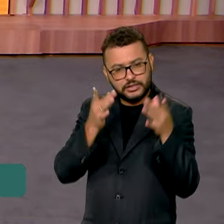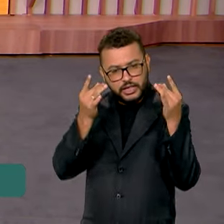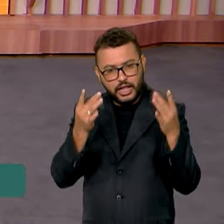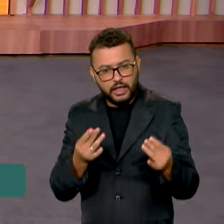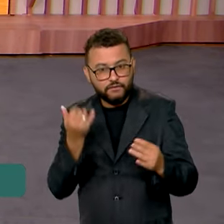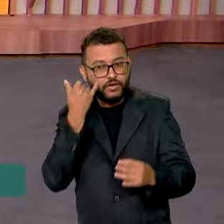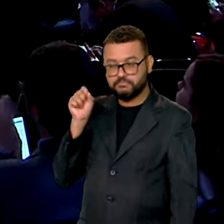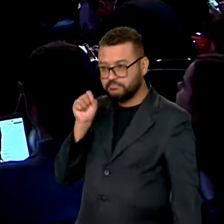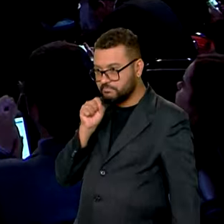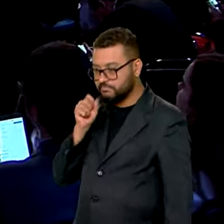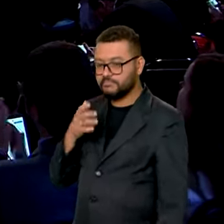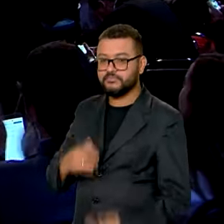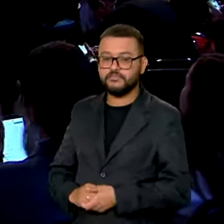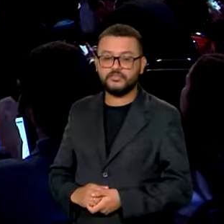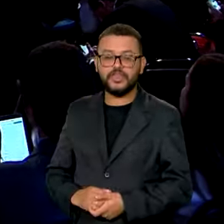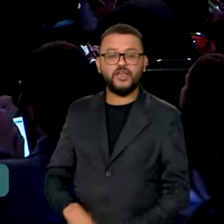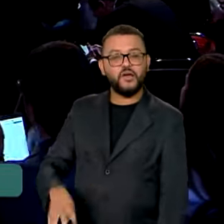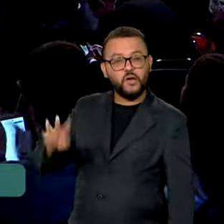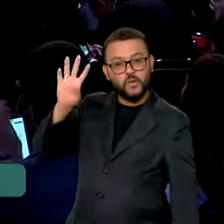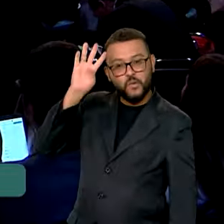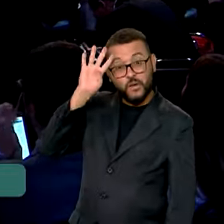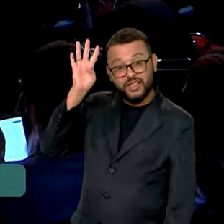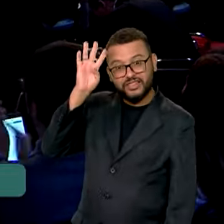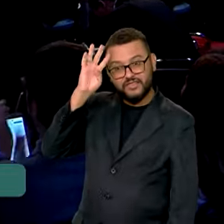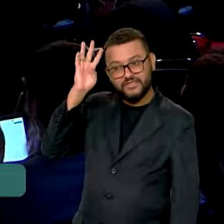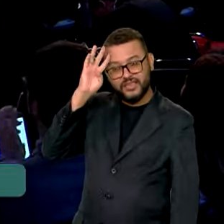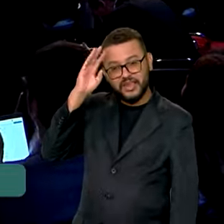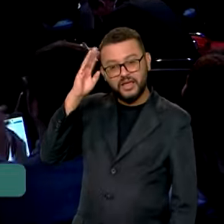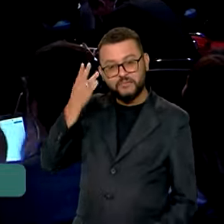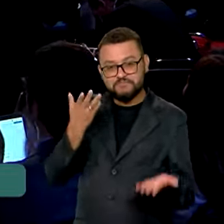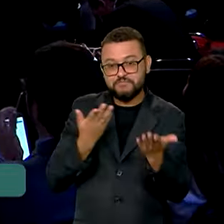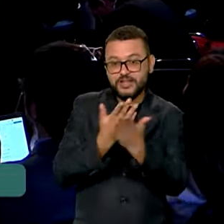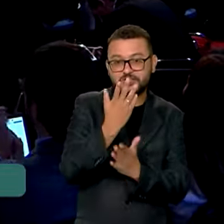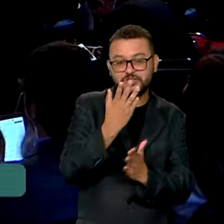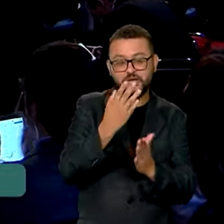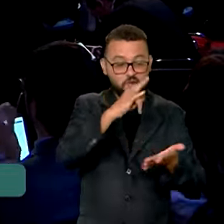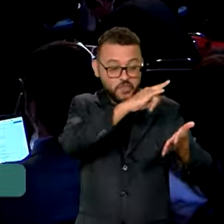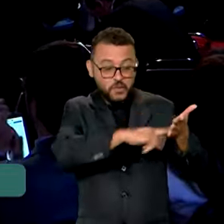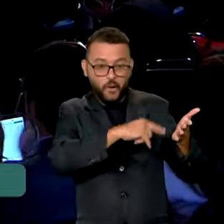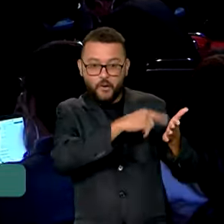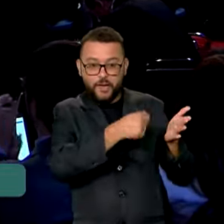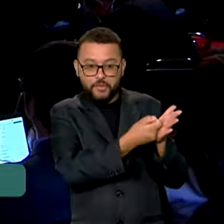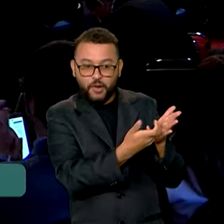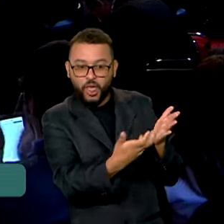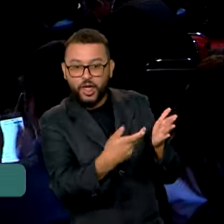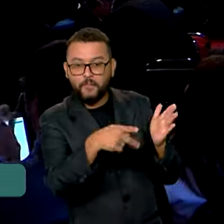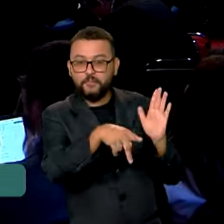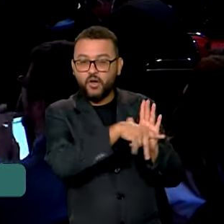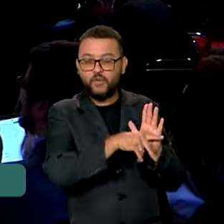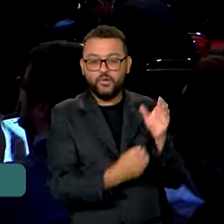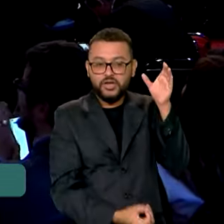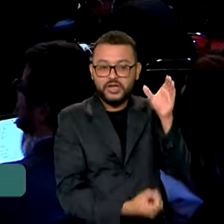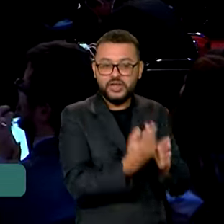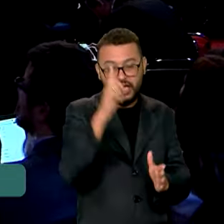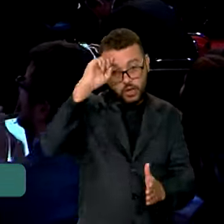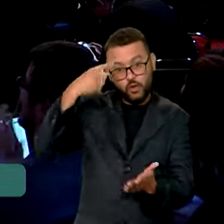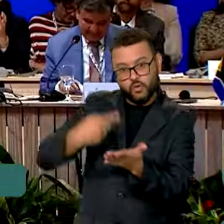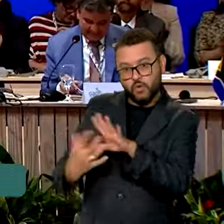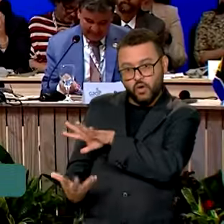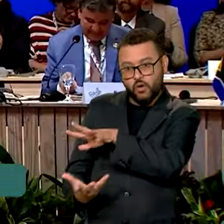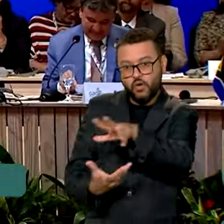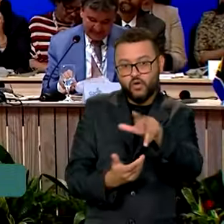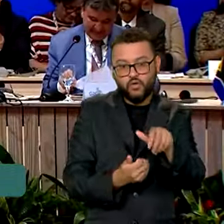na reportagem. Nesta quarta-feira foram aprovados os documentos de constituição da Aliança